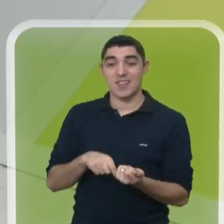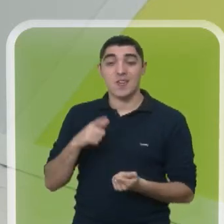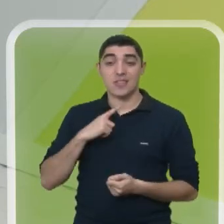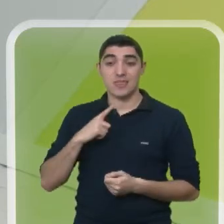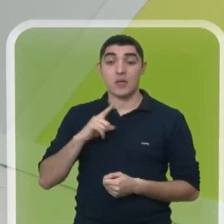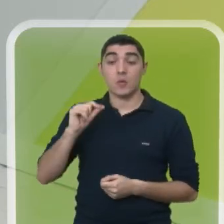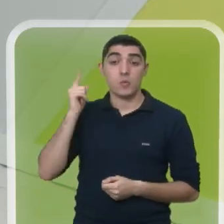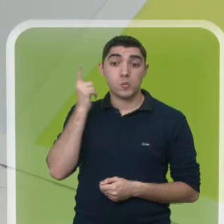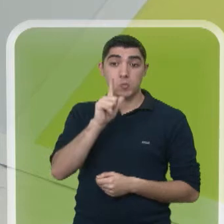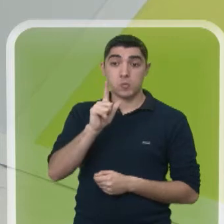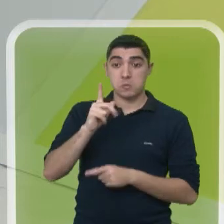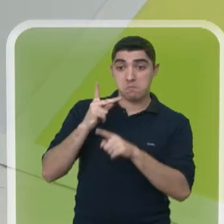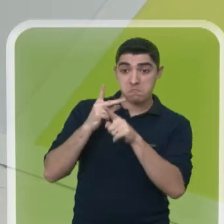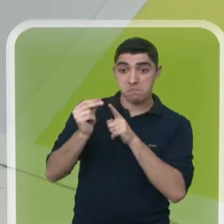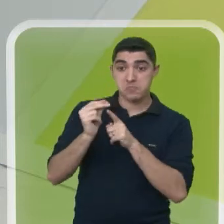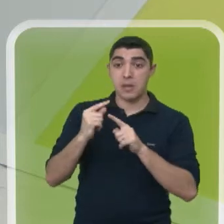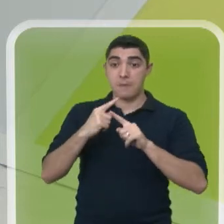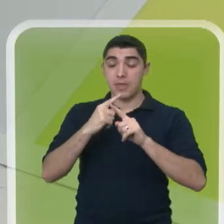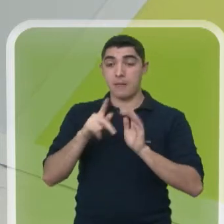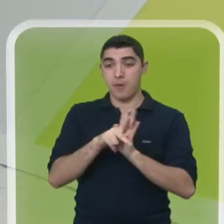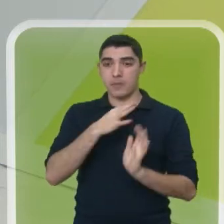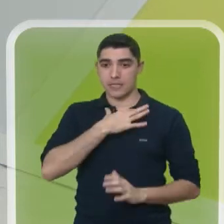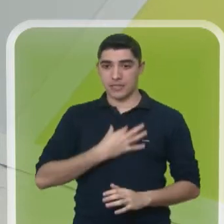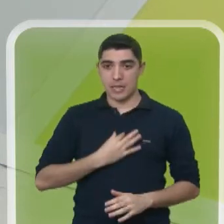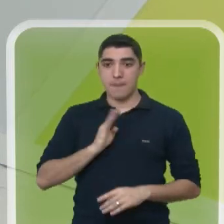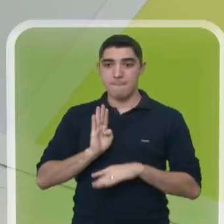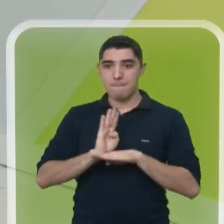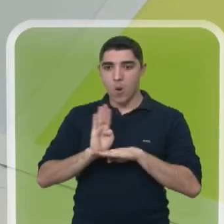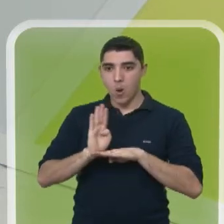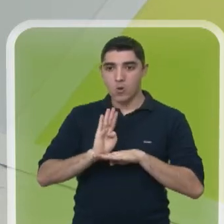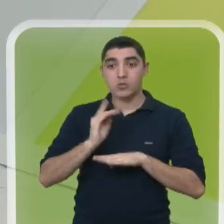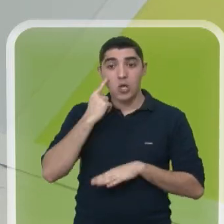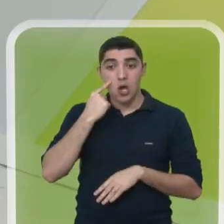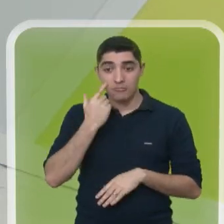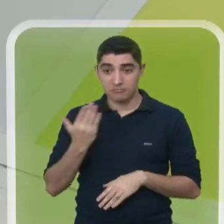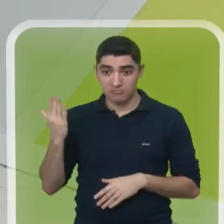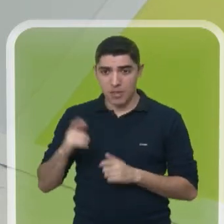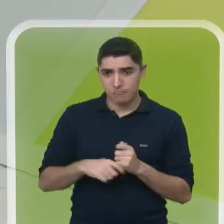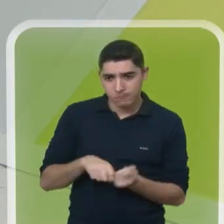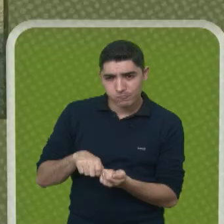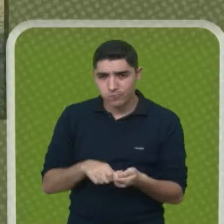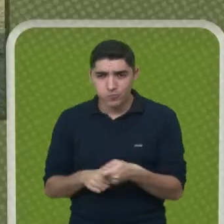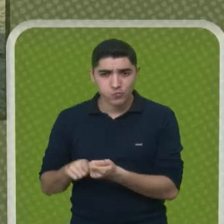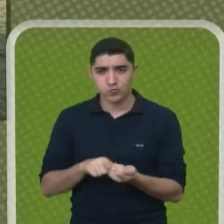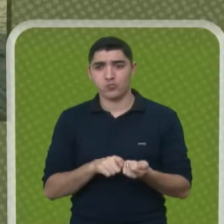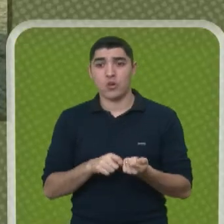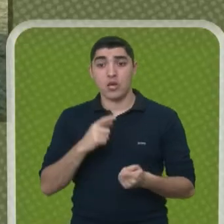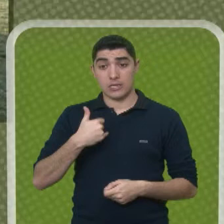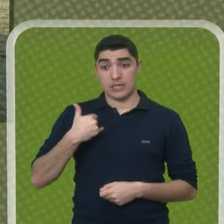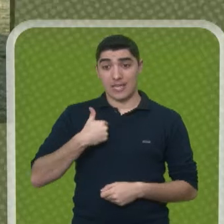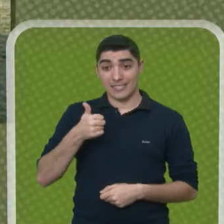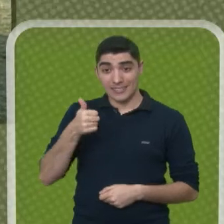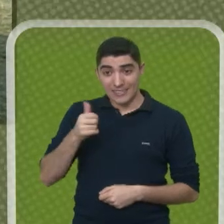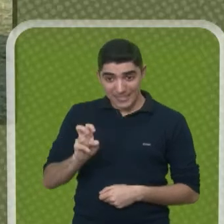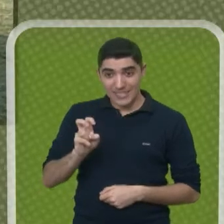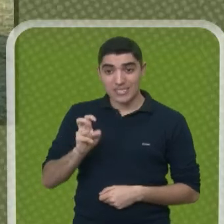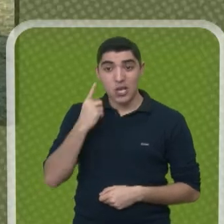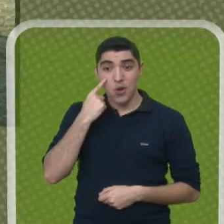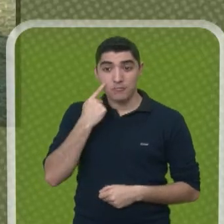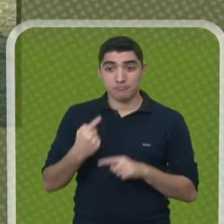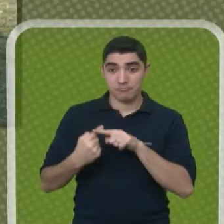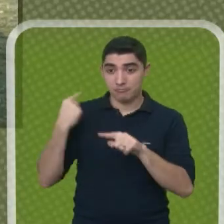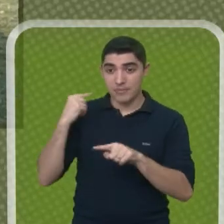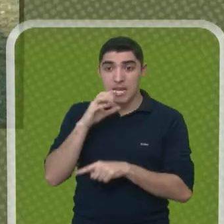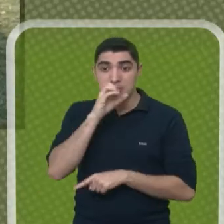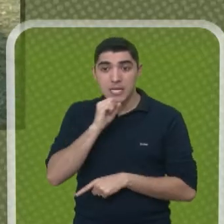nesse último final de semana, medalha de bronze no Campeonato Brasileiro de Hockey 5, categoria Sub-15, disputado no último